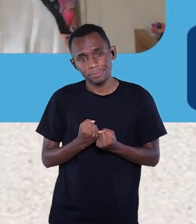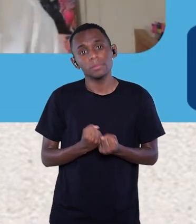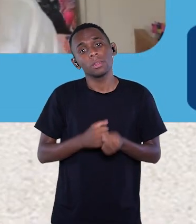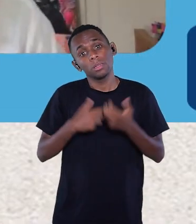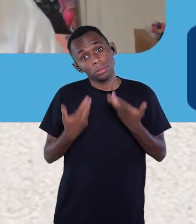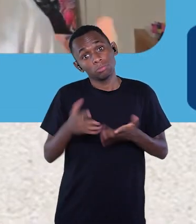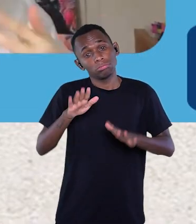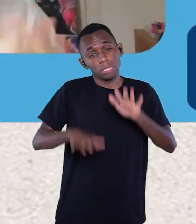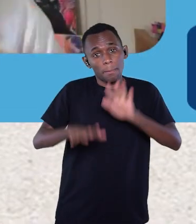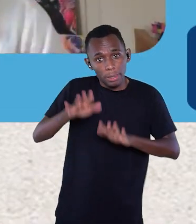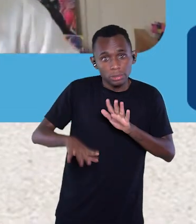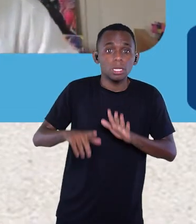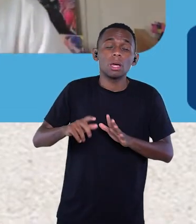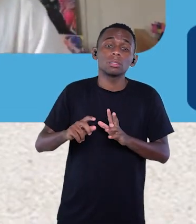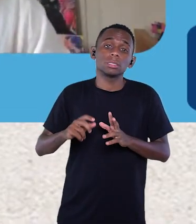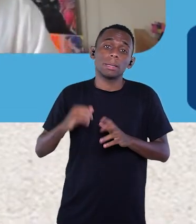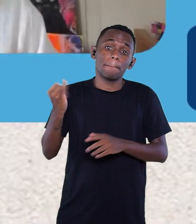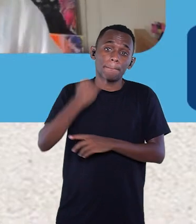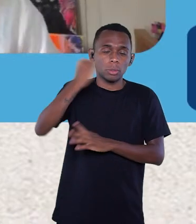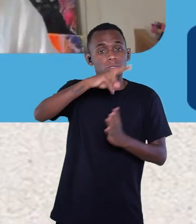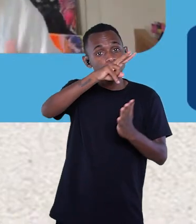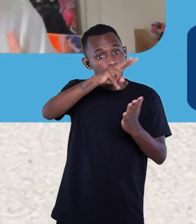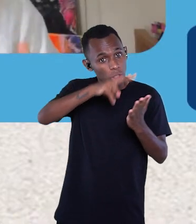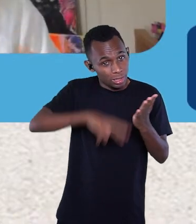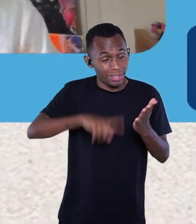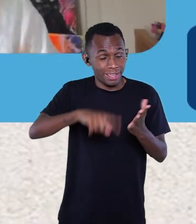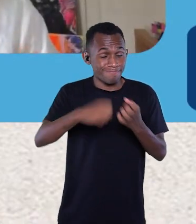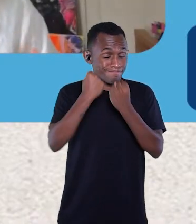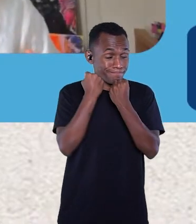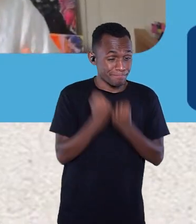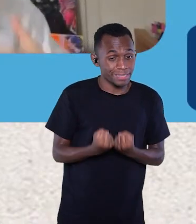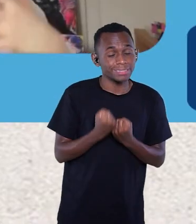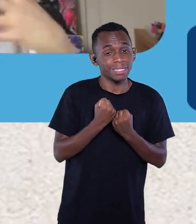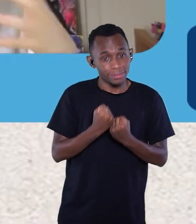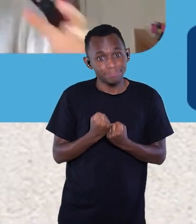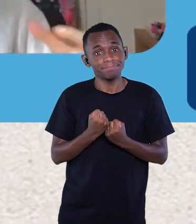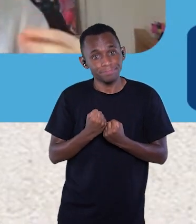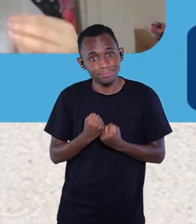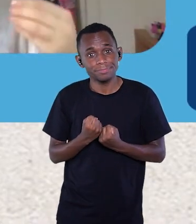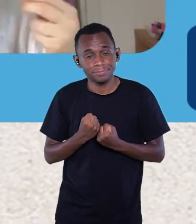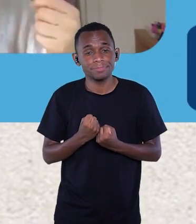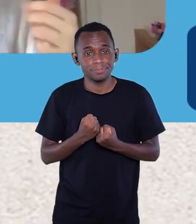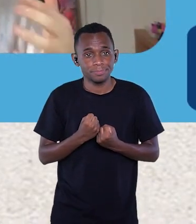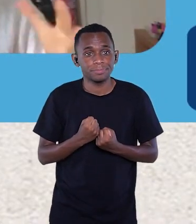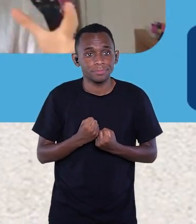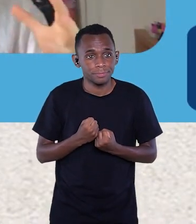Apesar de, acho que vale a pena ler. Assim. Ele é um livro pesado, é um livro que